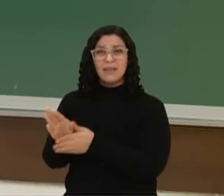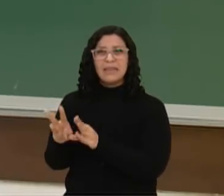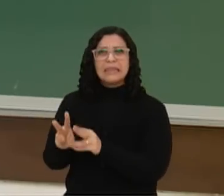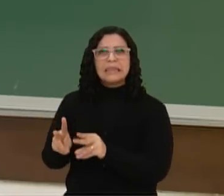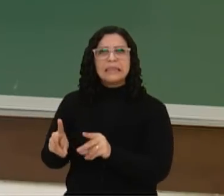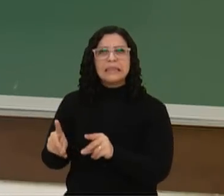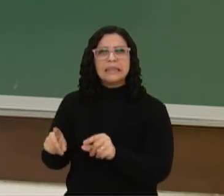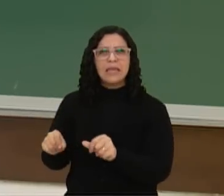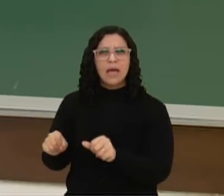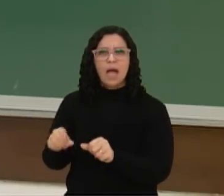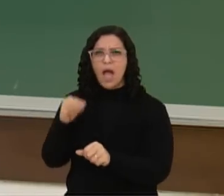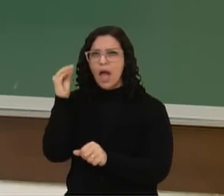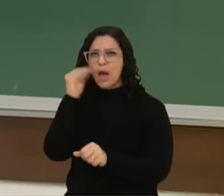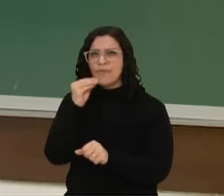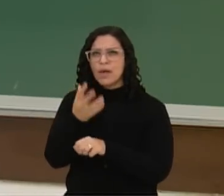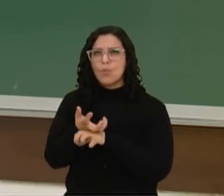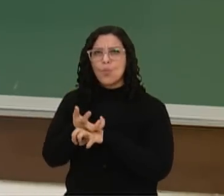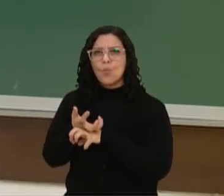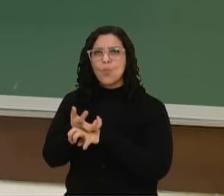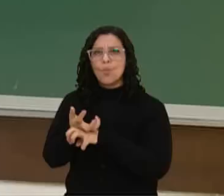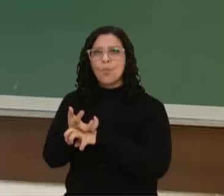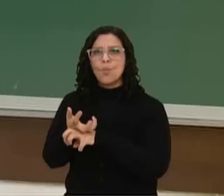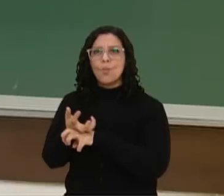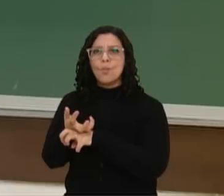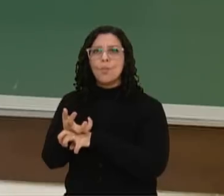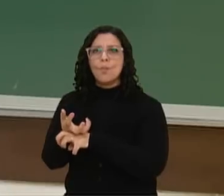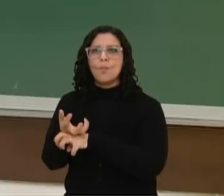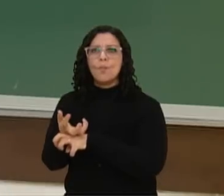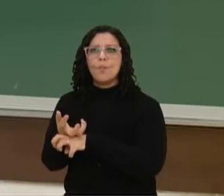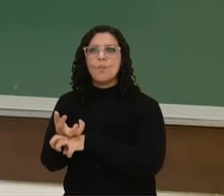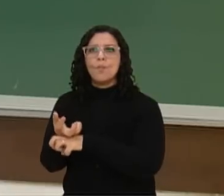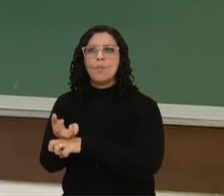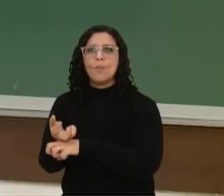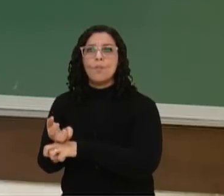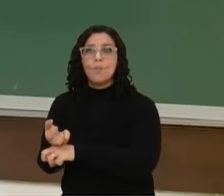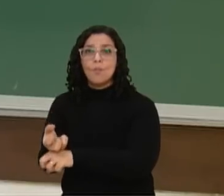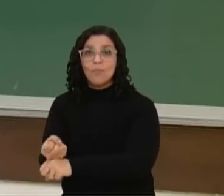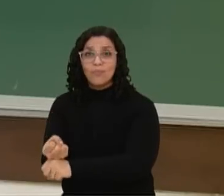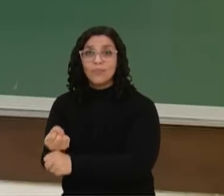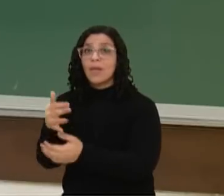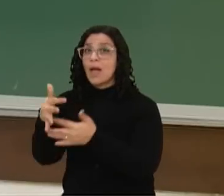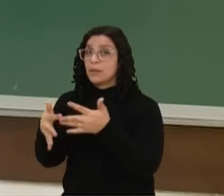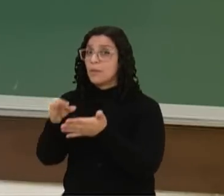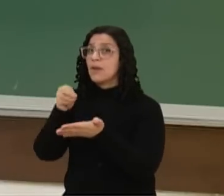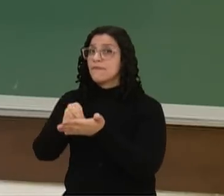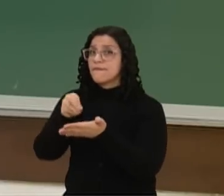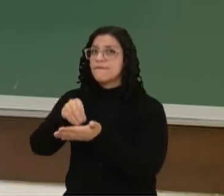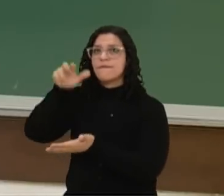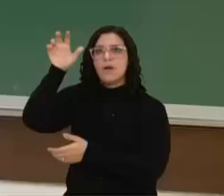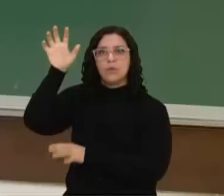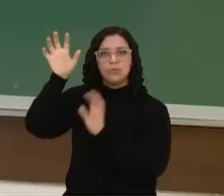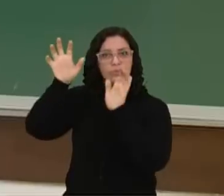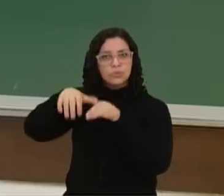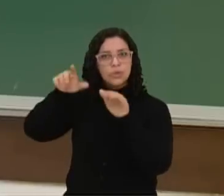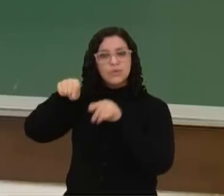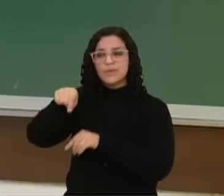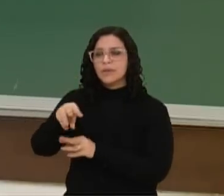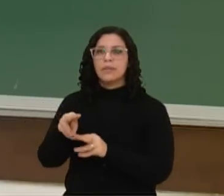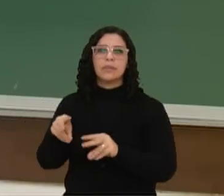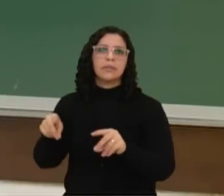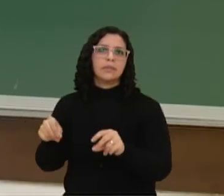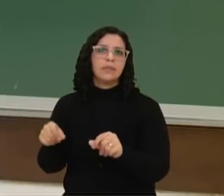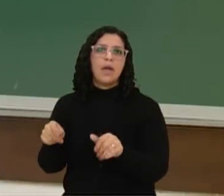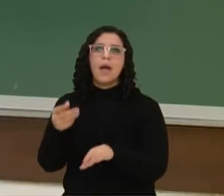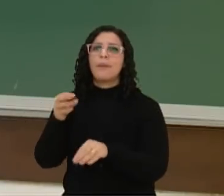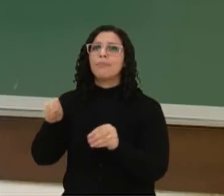vez mais seco, influencia no regime de chuvas e tudo isso vai tornando aquela área menos produtiva ou com